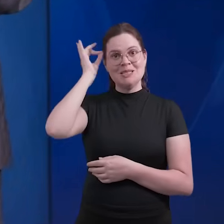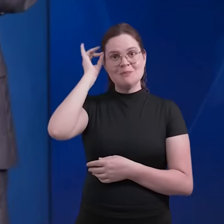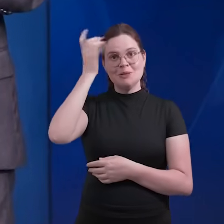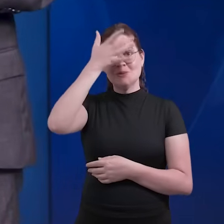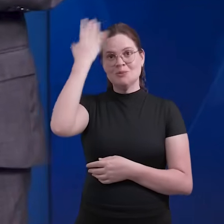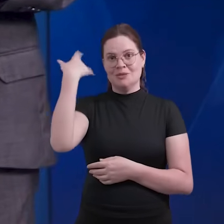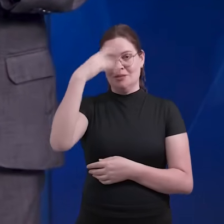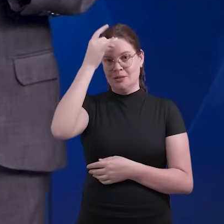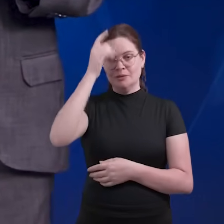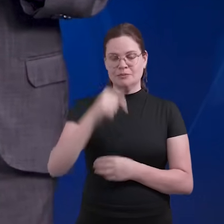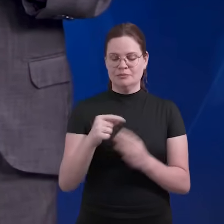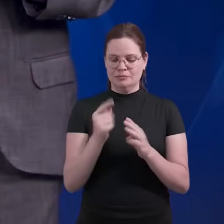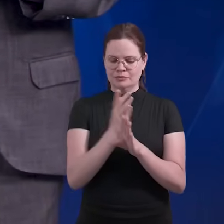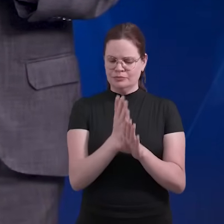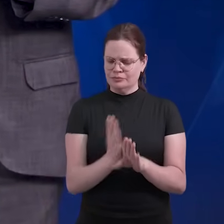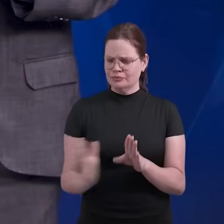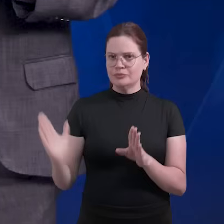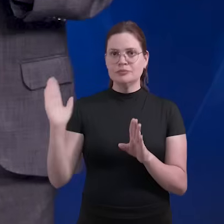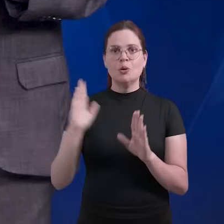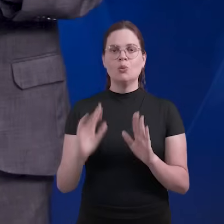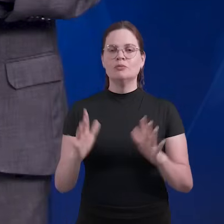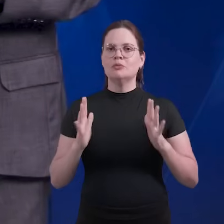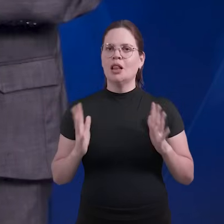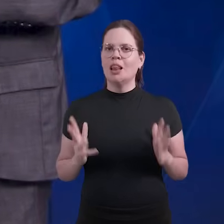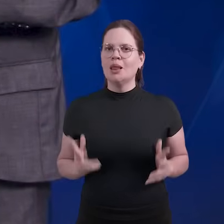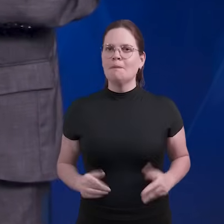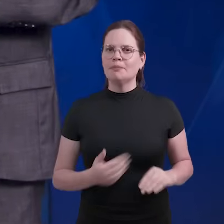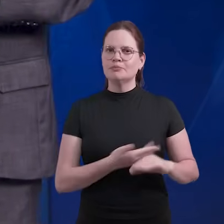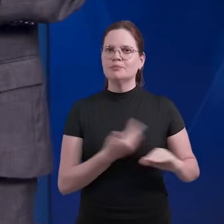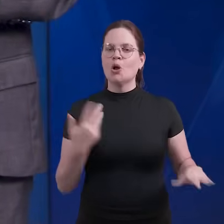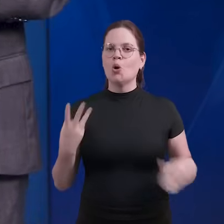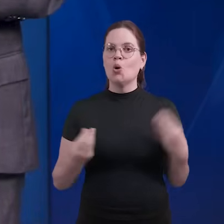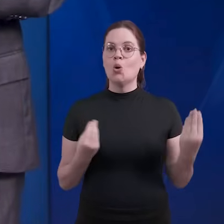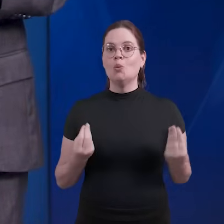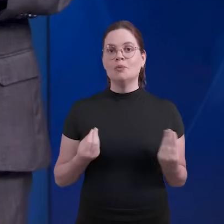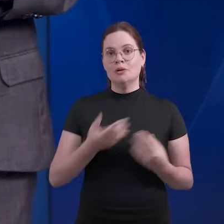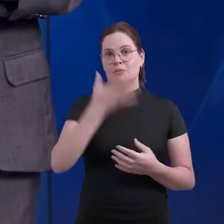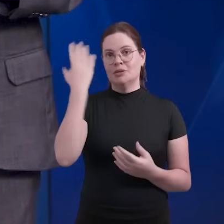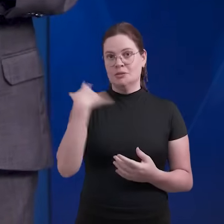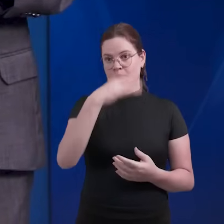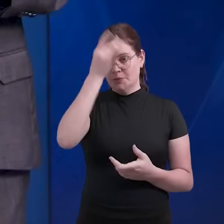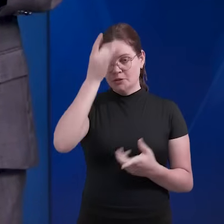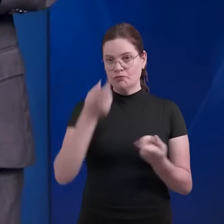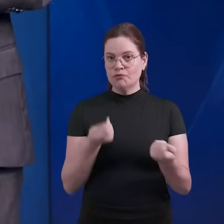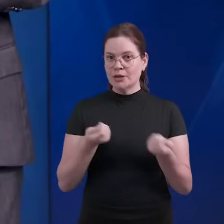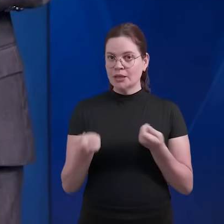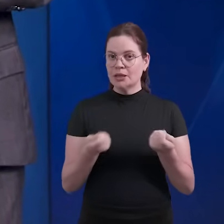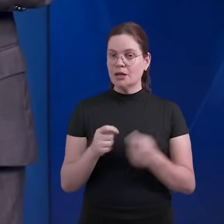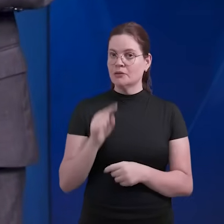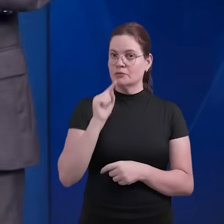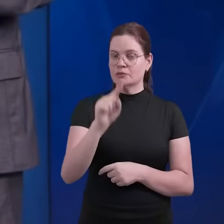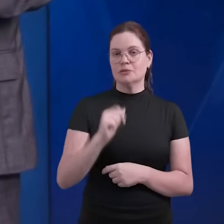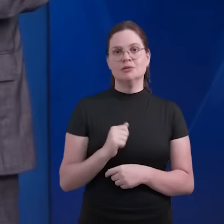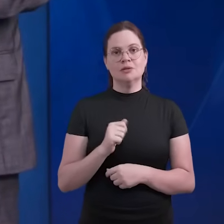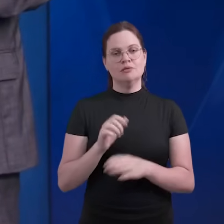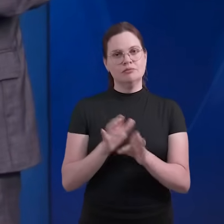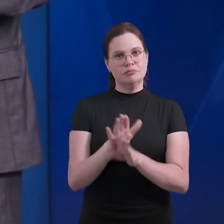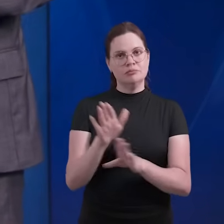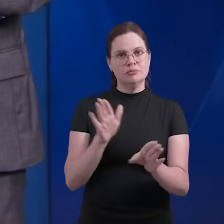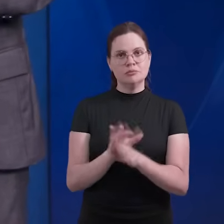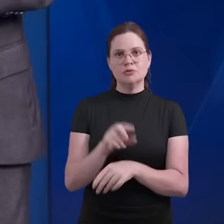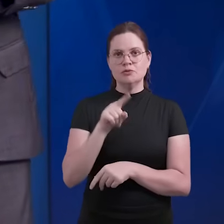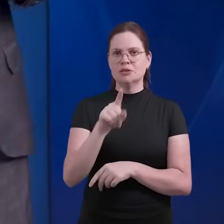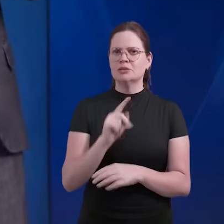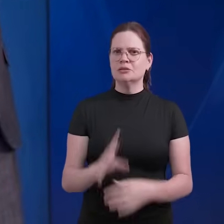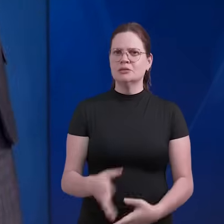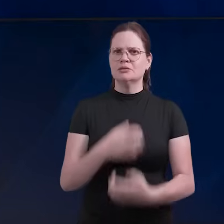o seguinte, é que você passa agora a ser dominado pelo Espírito Santo, guiado pelo Espírito Santo, dirigido pelo Espírito